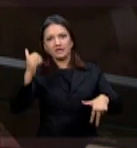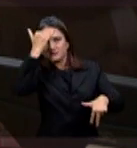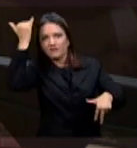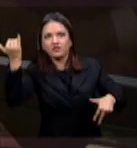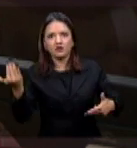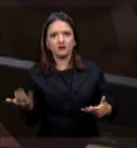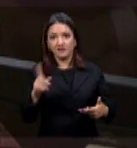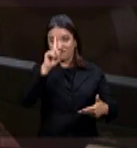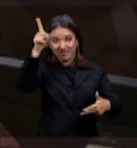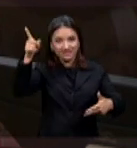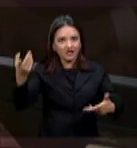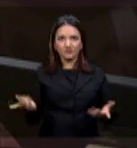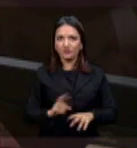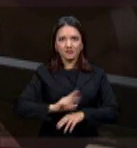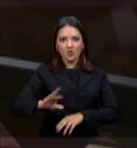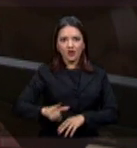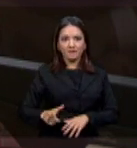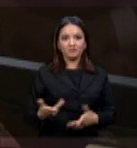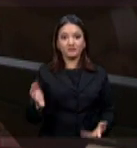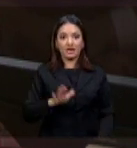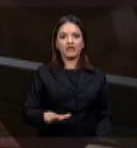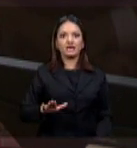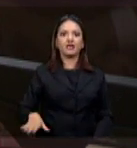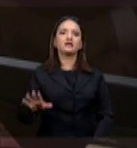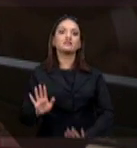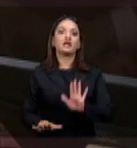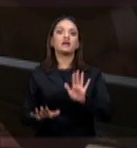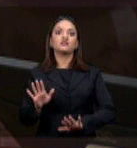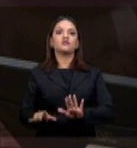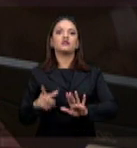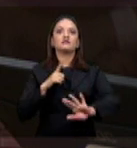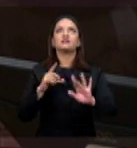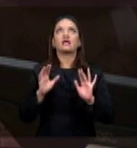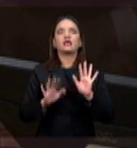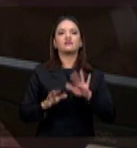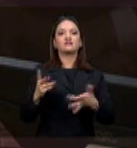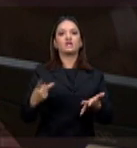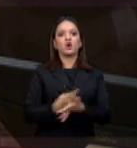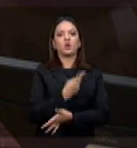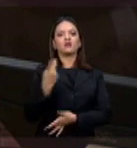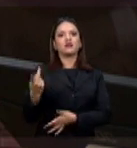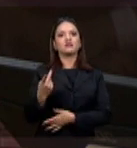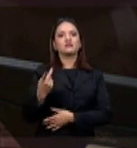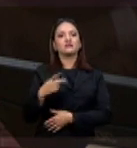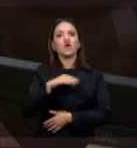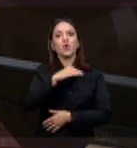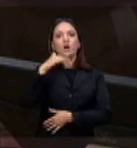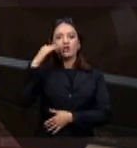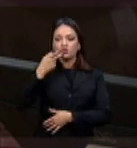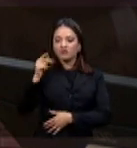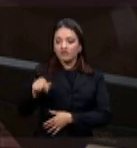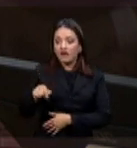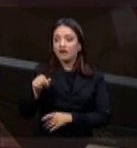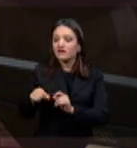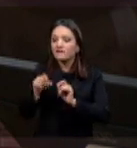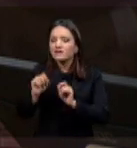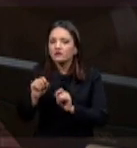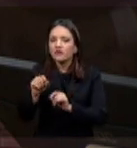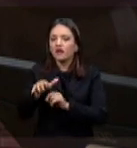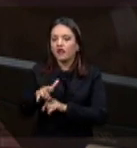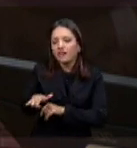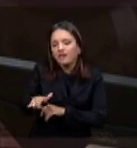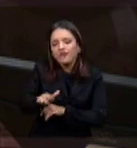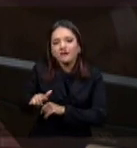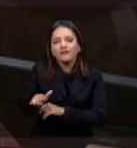verdade. Criança que inventa é porque ela está sofrendo uma alienação parental, por exemplo, tem algum adulto dizendo para ela o que ela tem que fazer. Geralmente, faz um